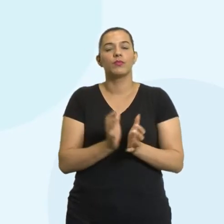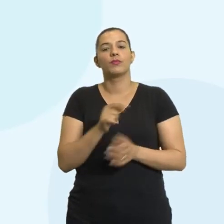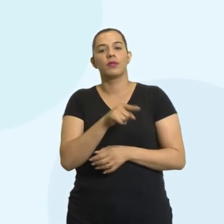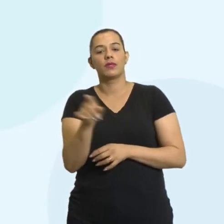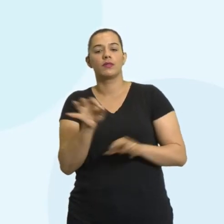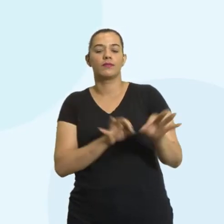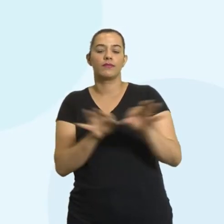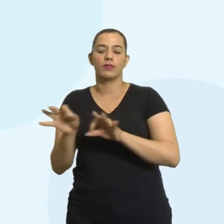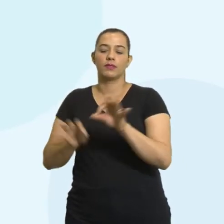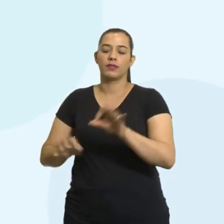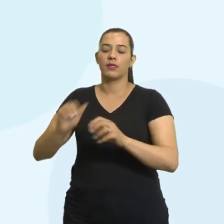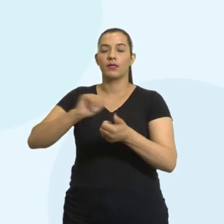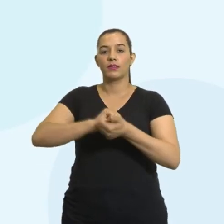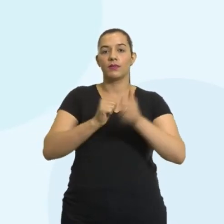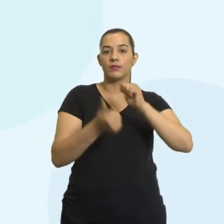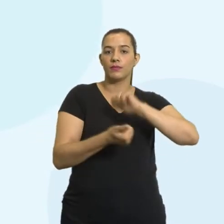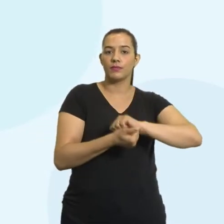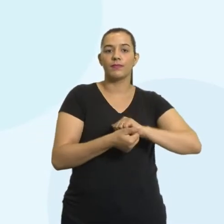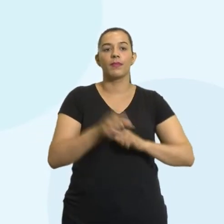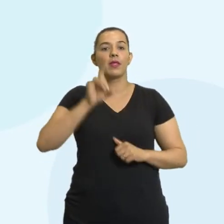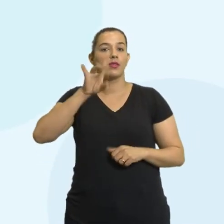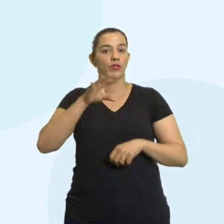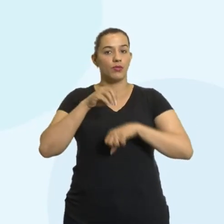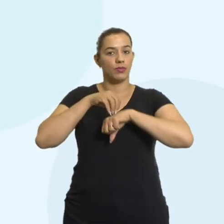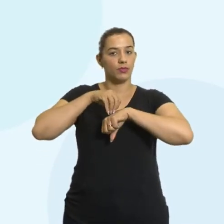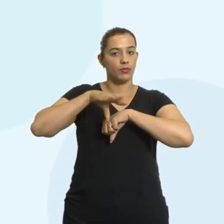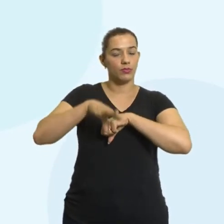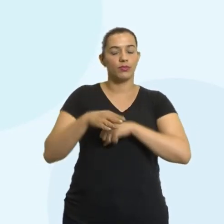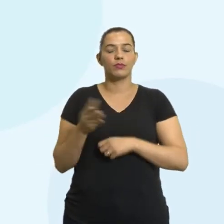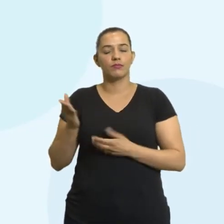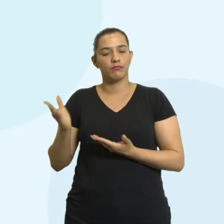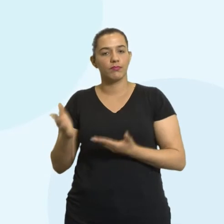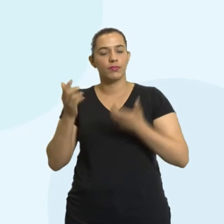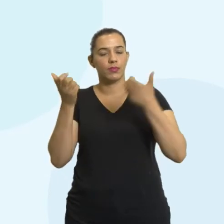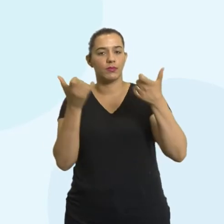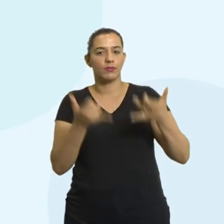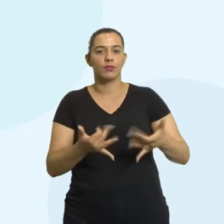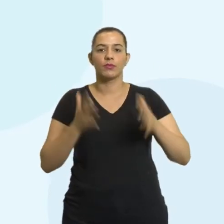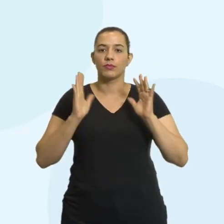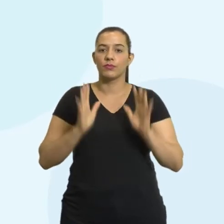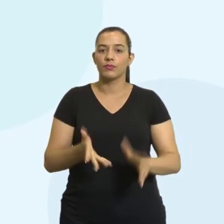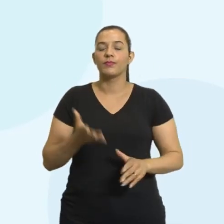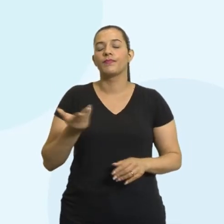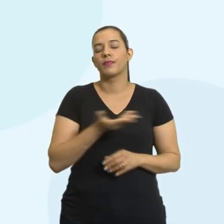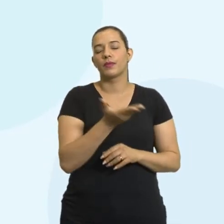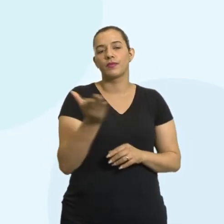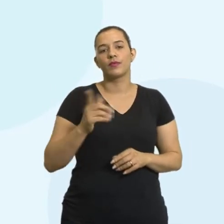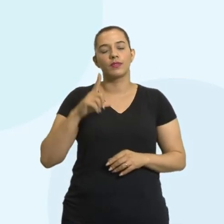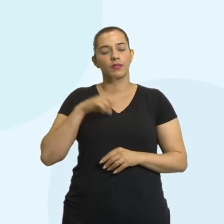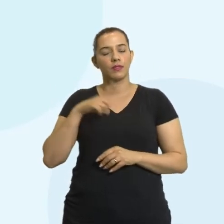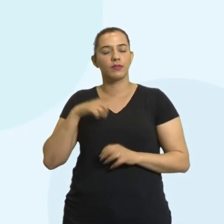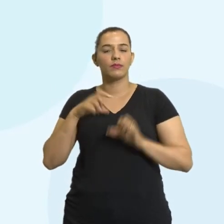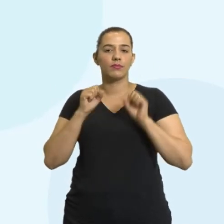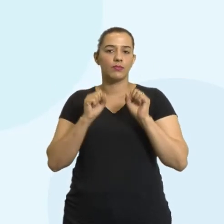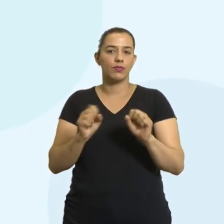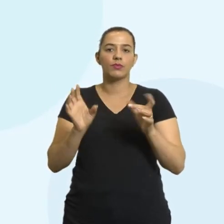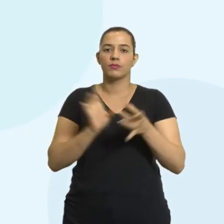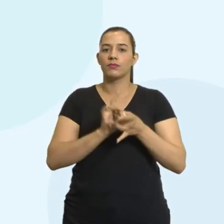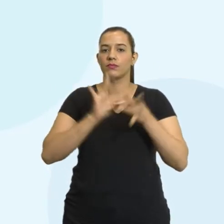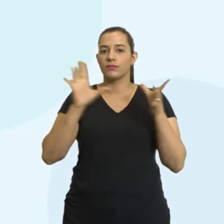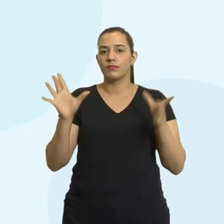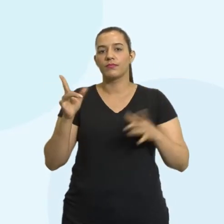essas adaptações. Aqui é apenas uma sugestão, como a Carol trouxe, mas você sinta-se à vontade para